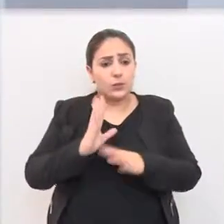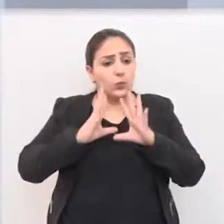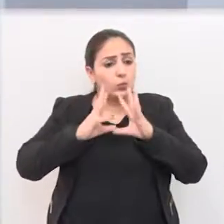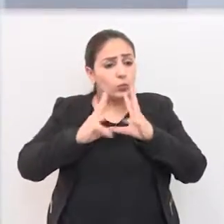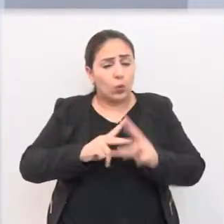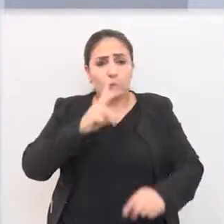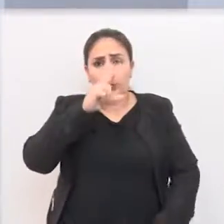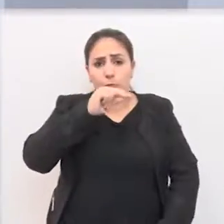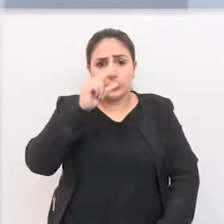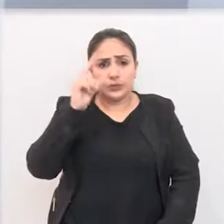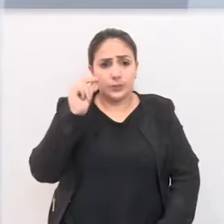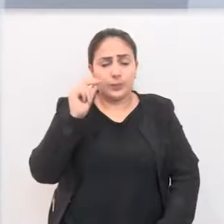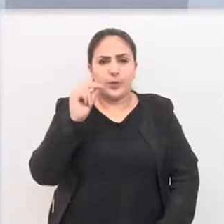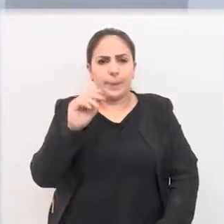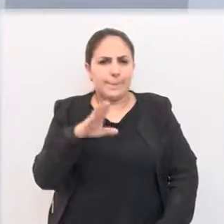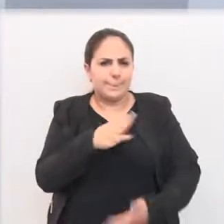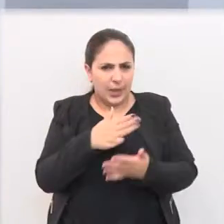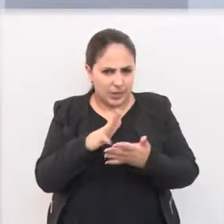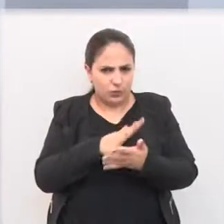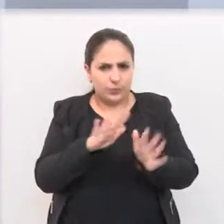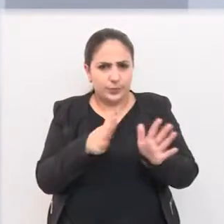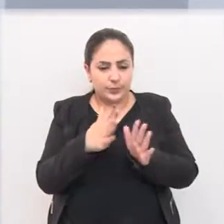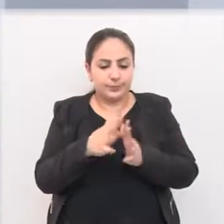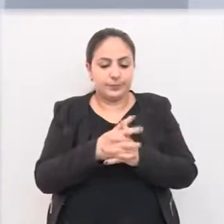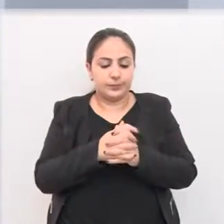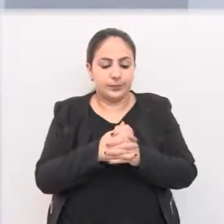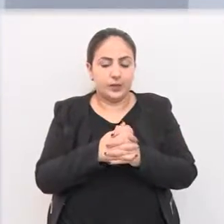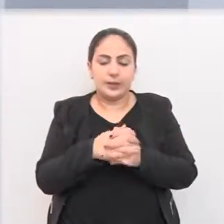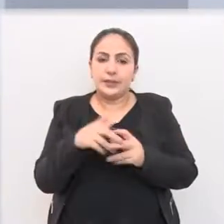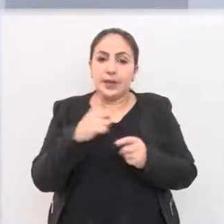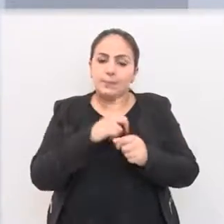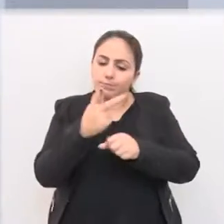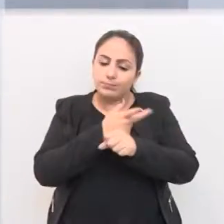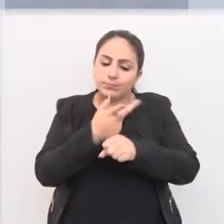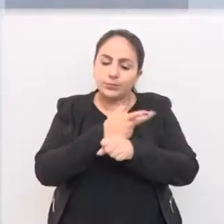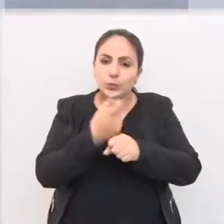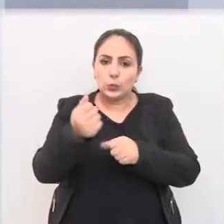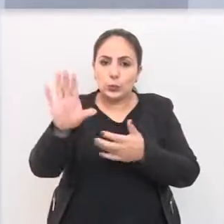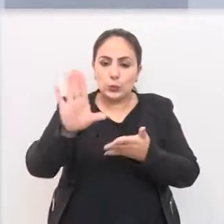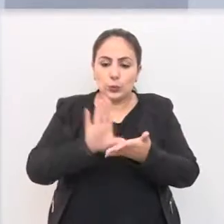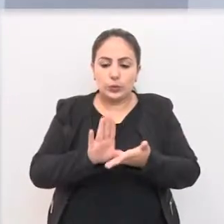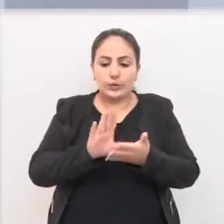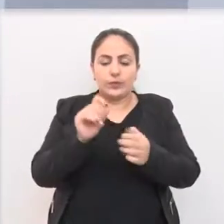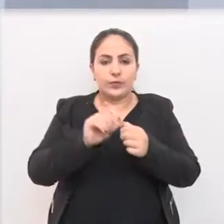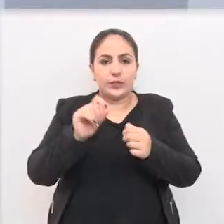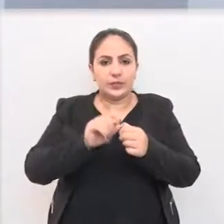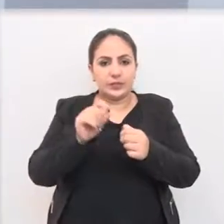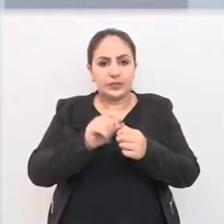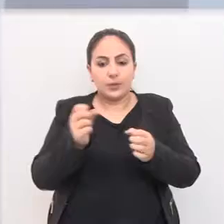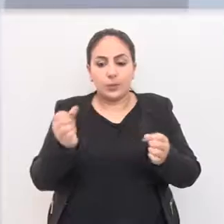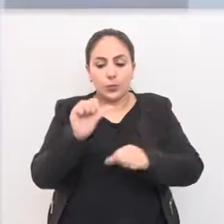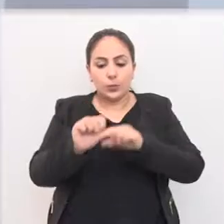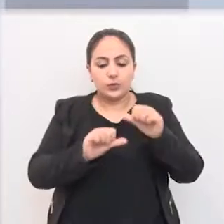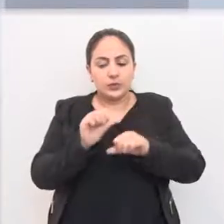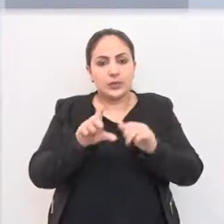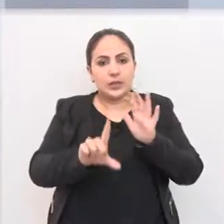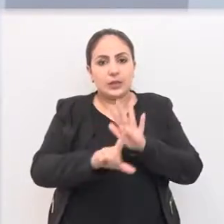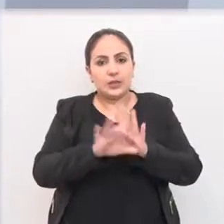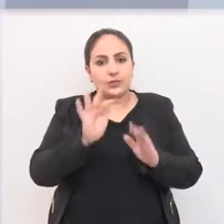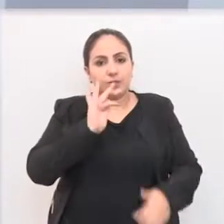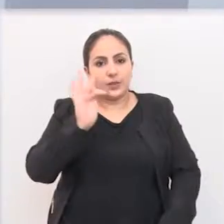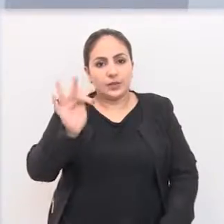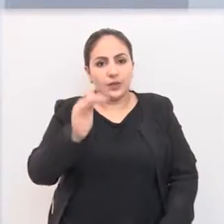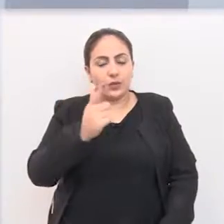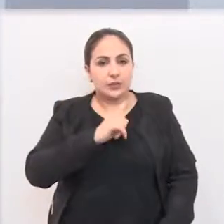os municípios de porte médio para grande estão procurando financiamento para fazer essa atualização. A